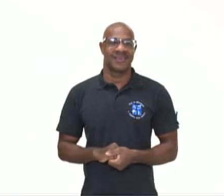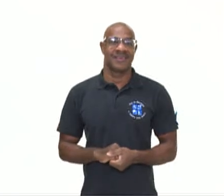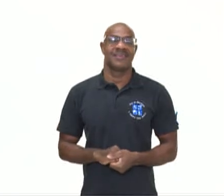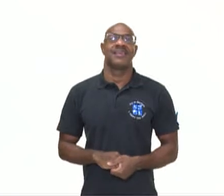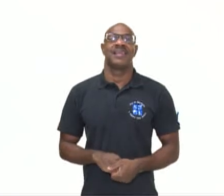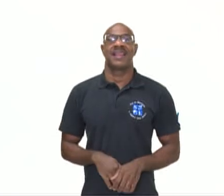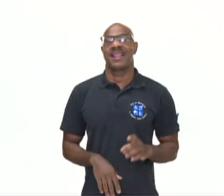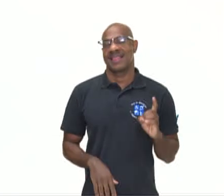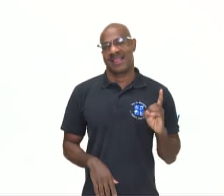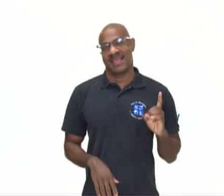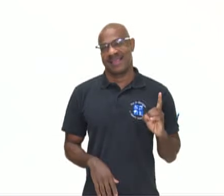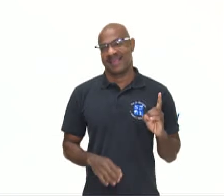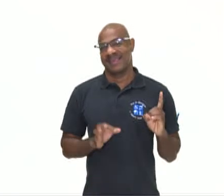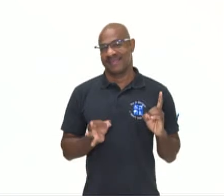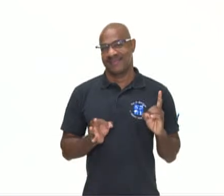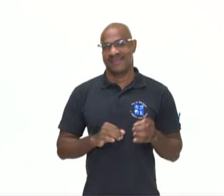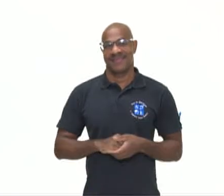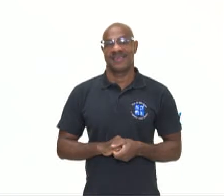Letra D.